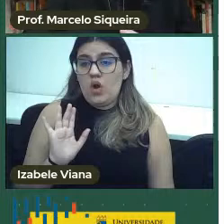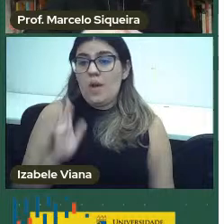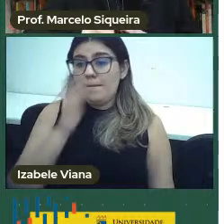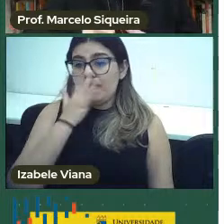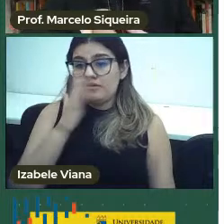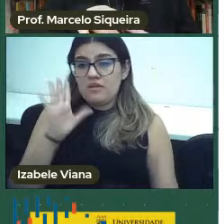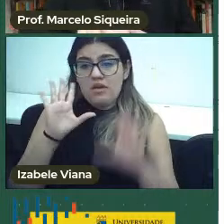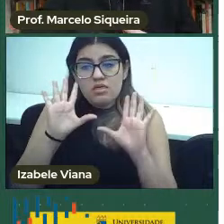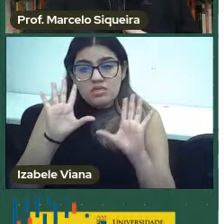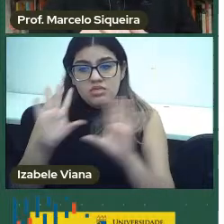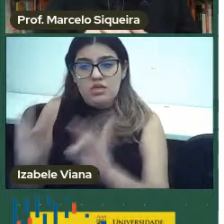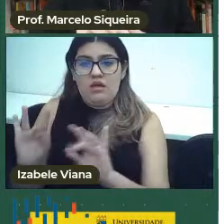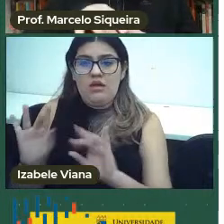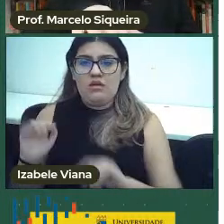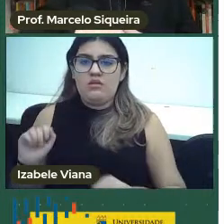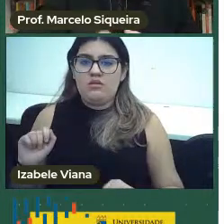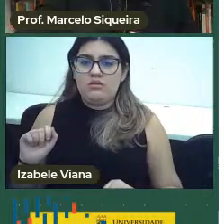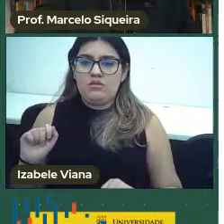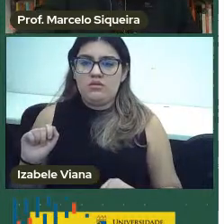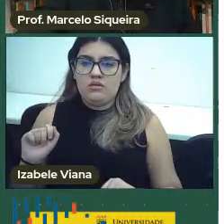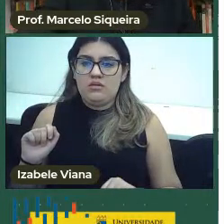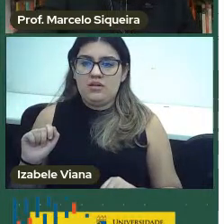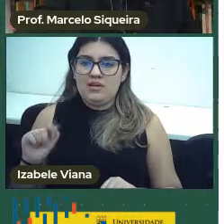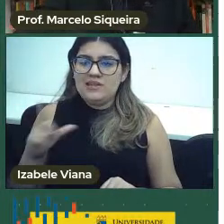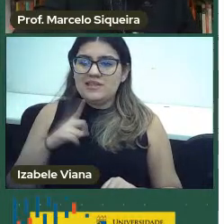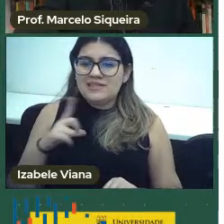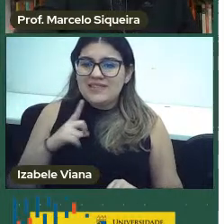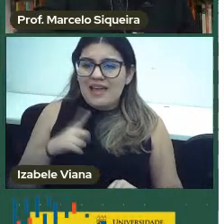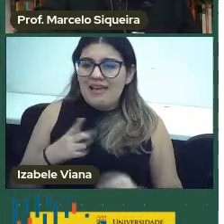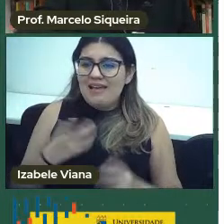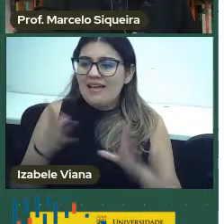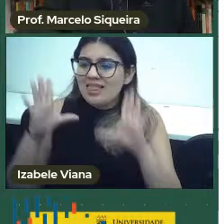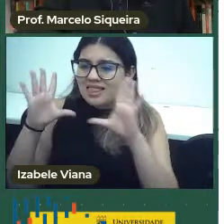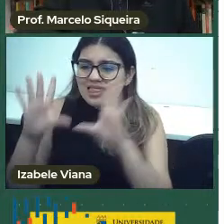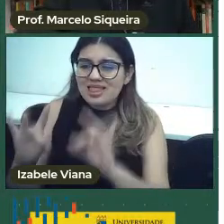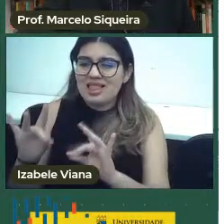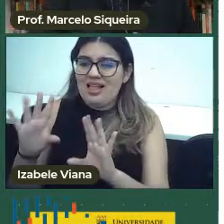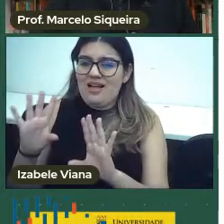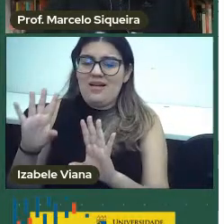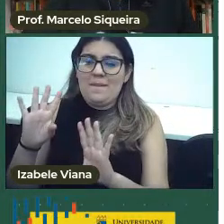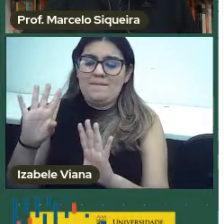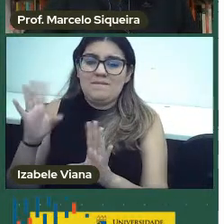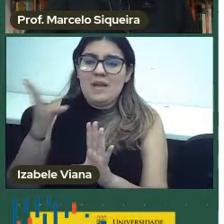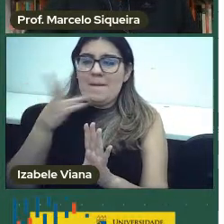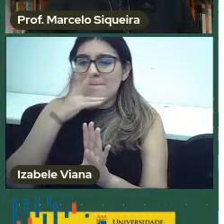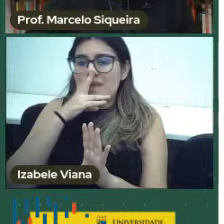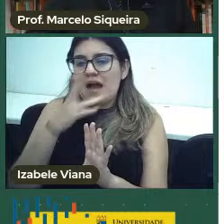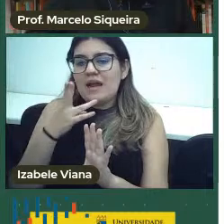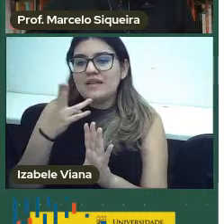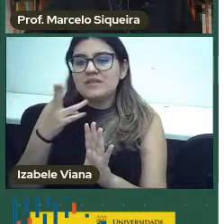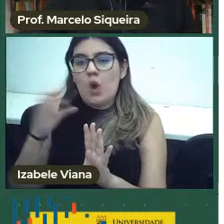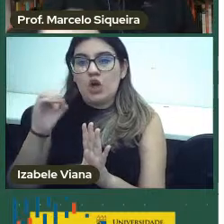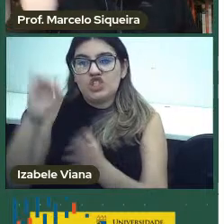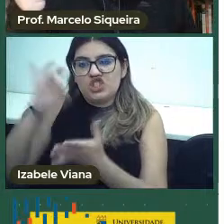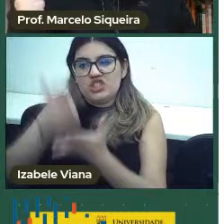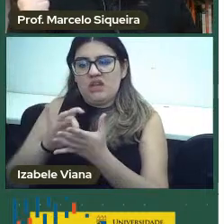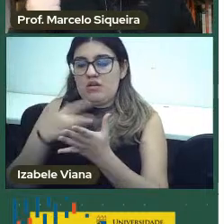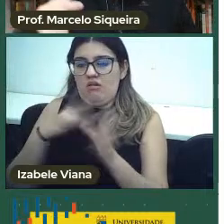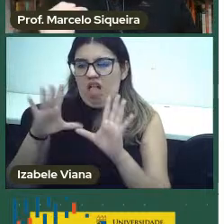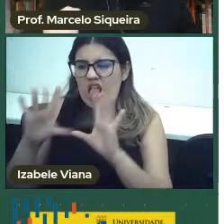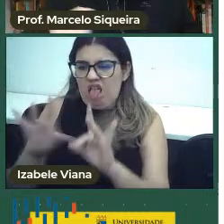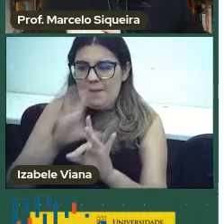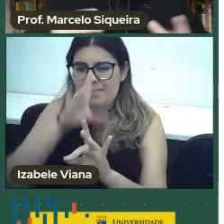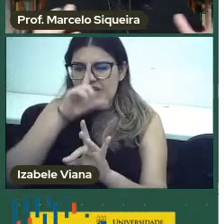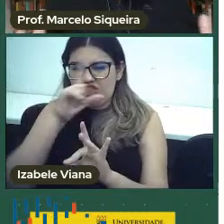interfiro, contagio, contamino aquela organização original, aquela ordem original, e aí quem